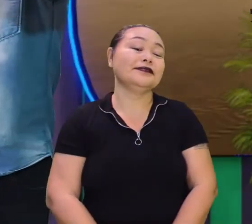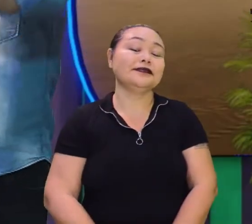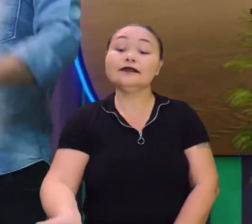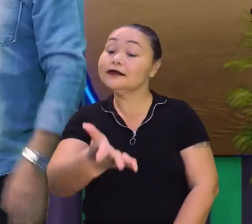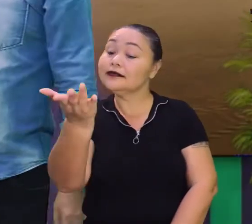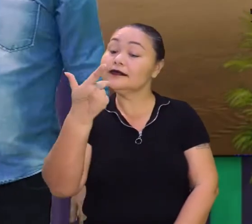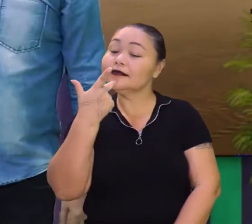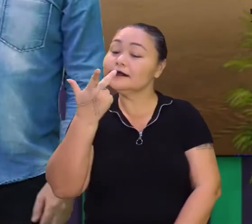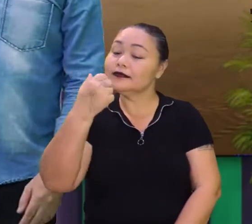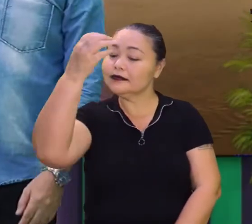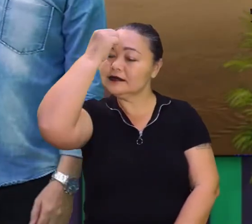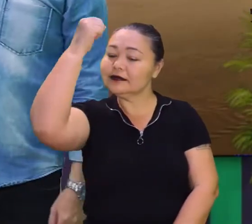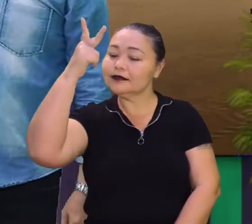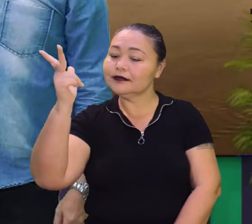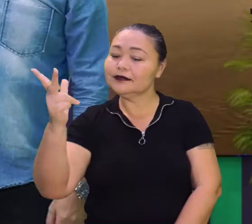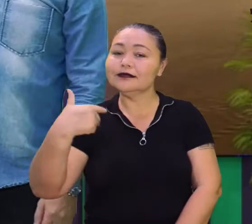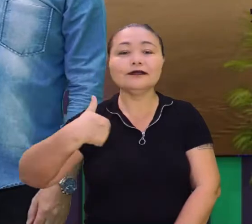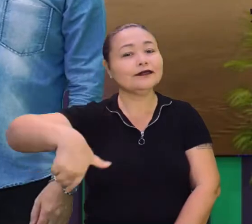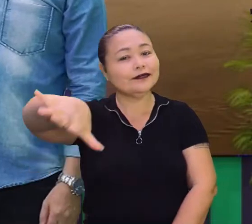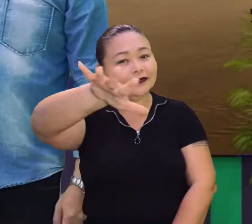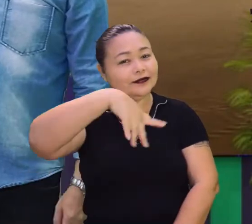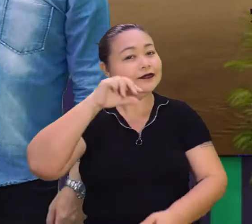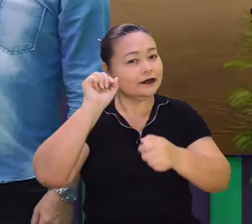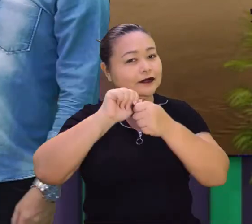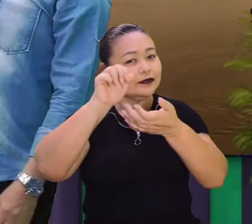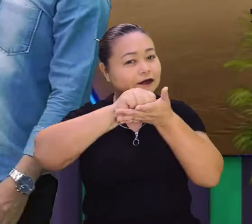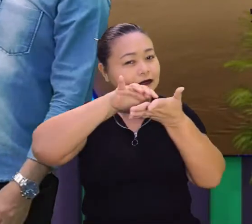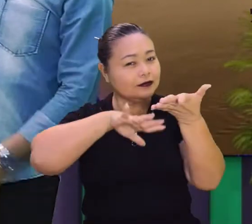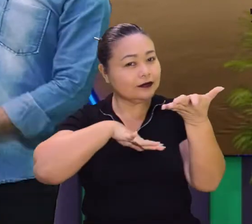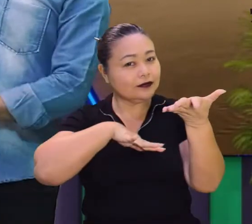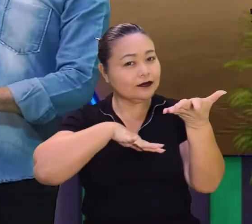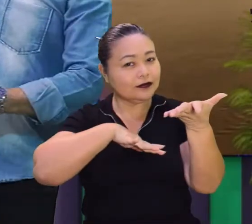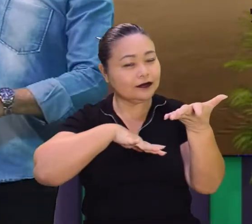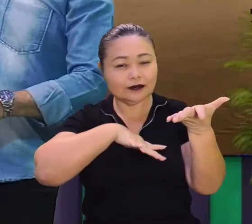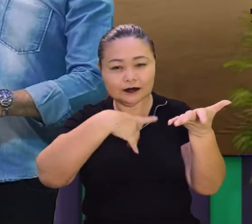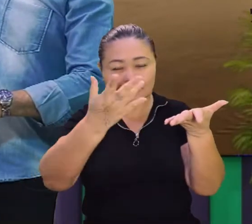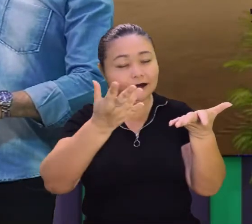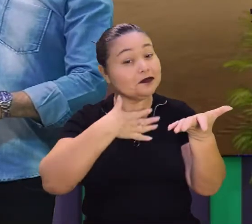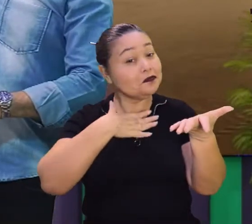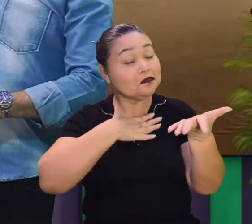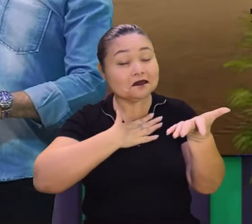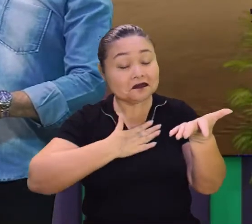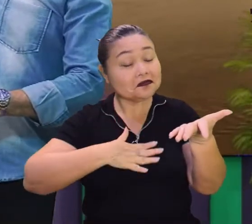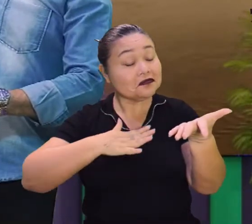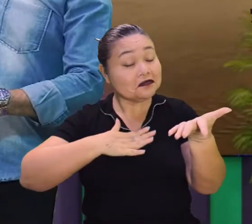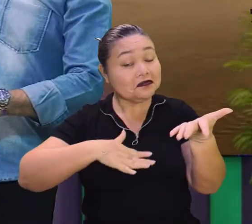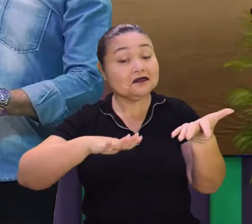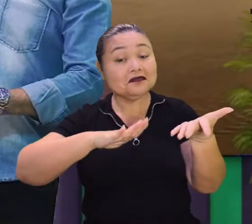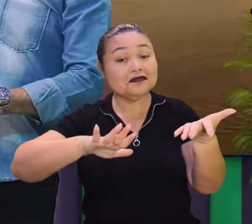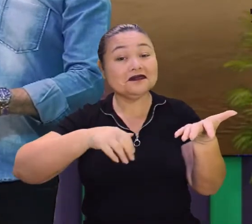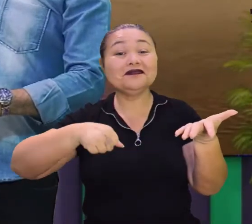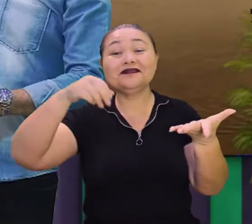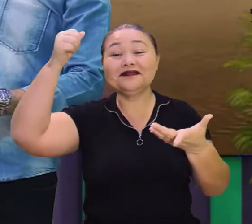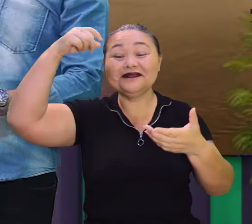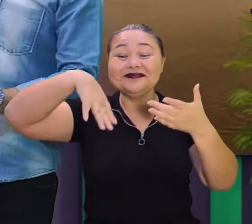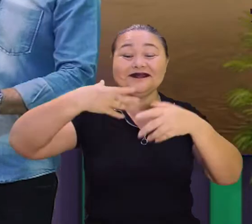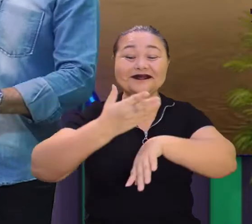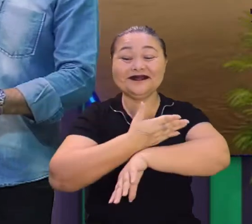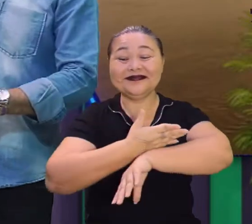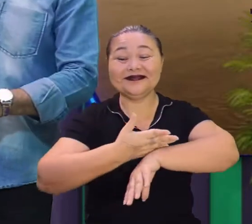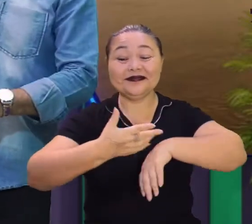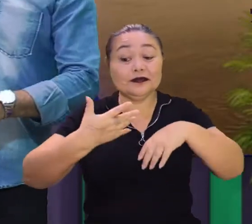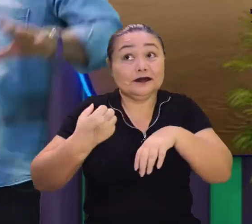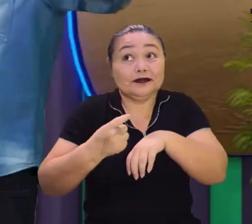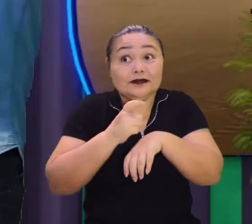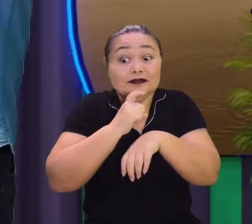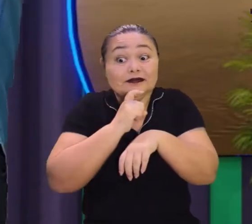Fala, galerinha esperta! E aí, fizeram atividade, Rogério? Suave na nave? Suave na Ou nave. é suave na neve? Na neve,